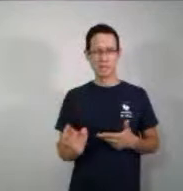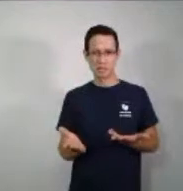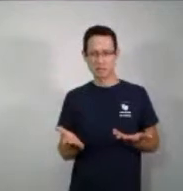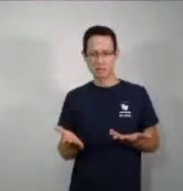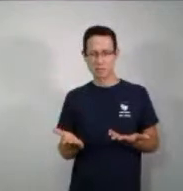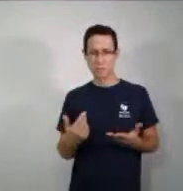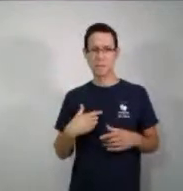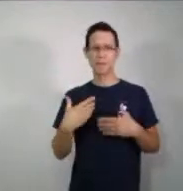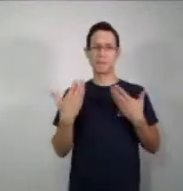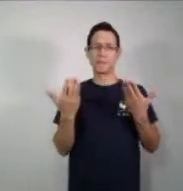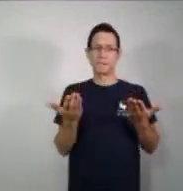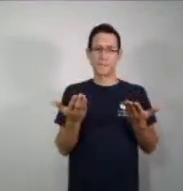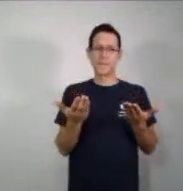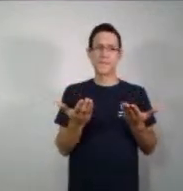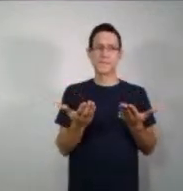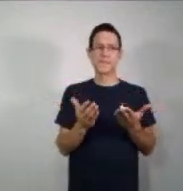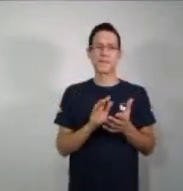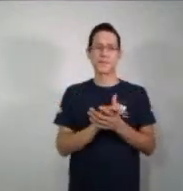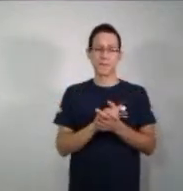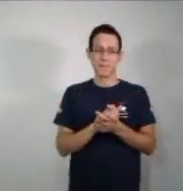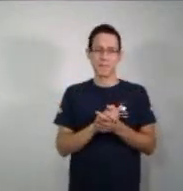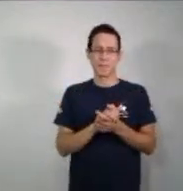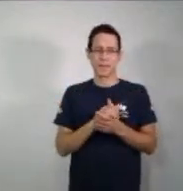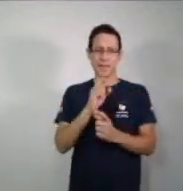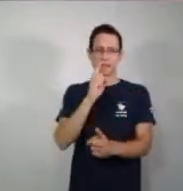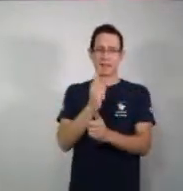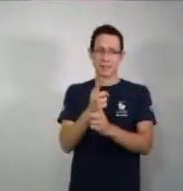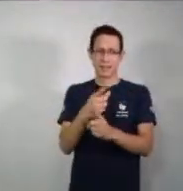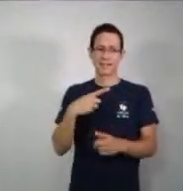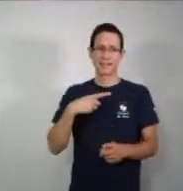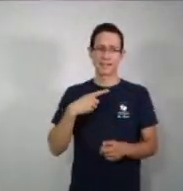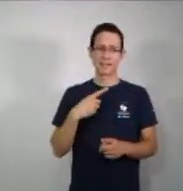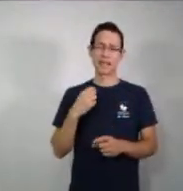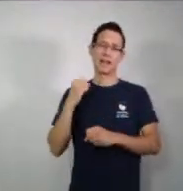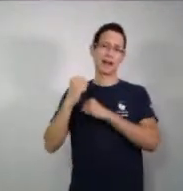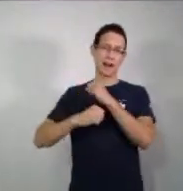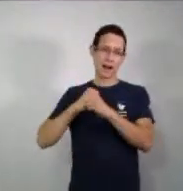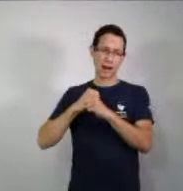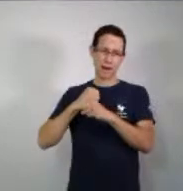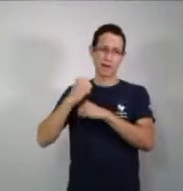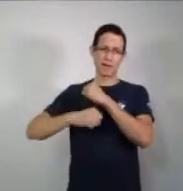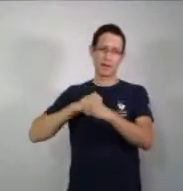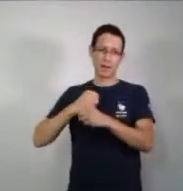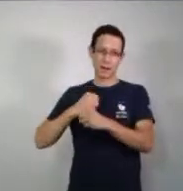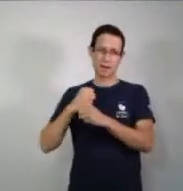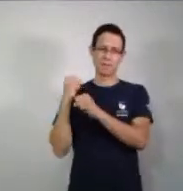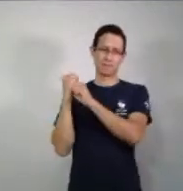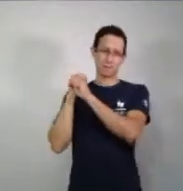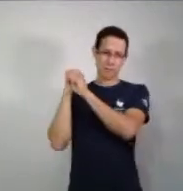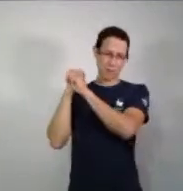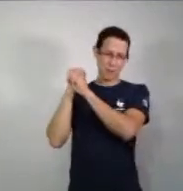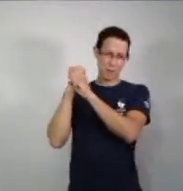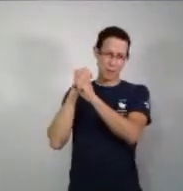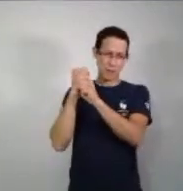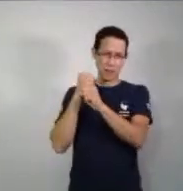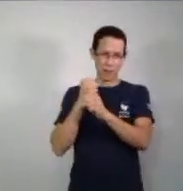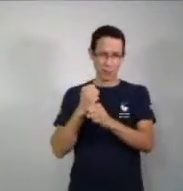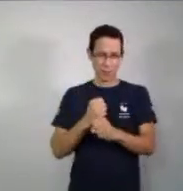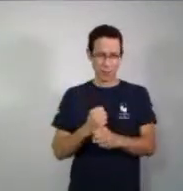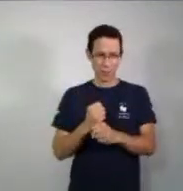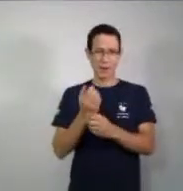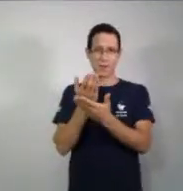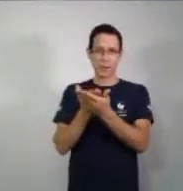quando você se dá conta que foram anos de luta e de estudo para aprender a